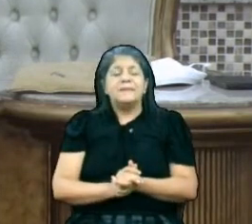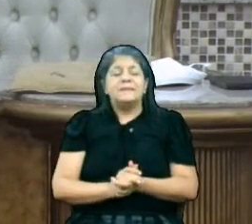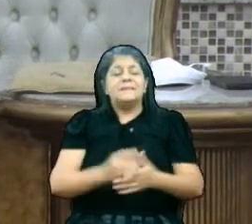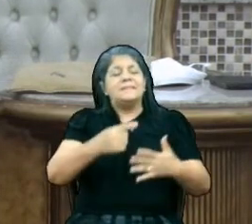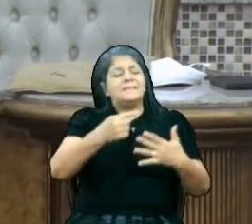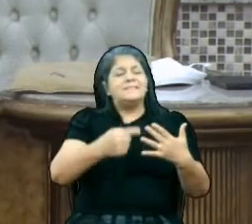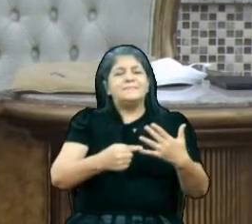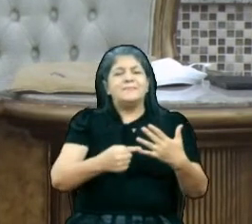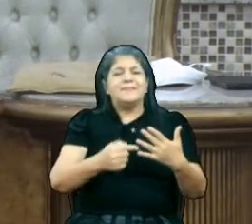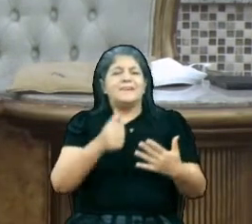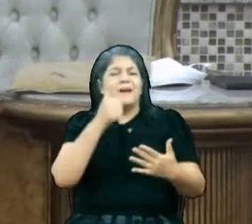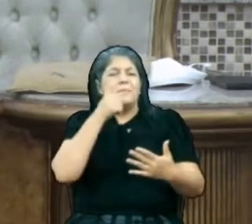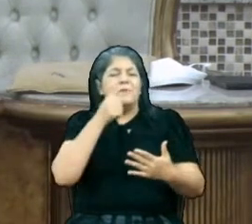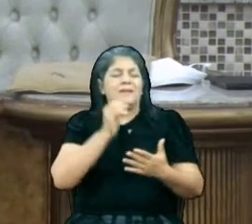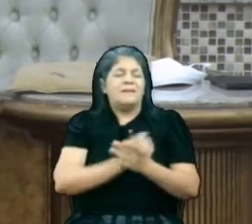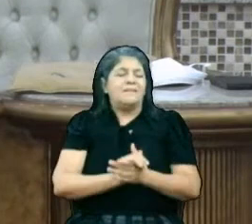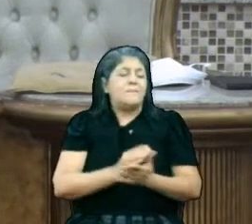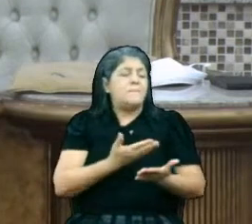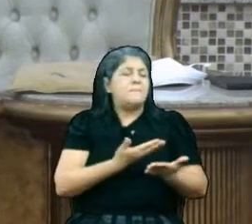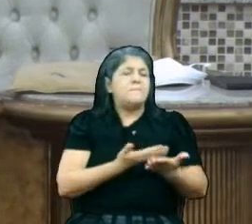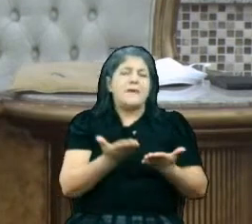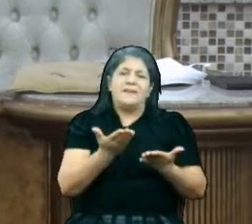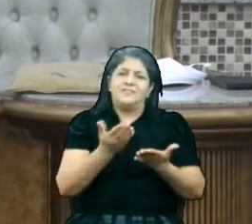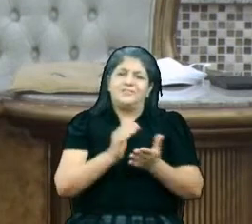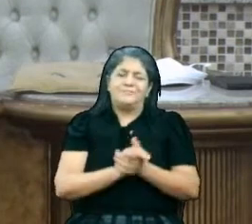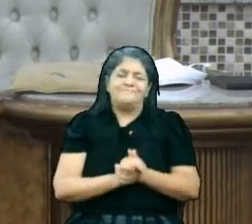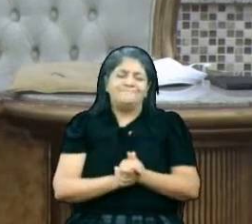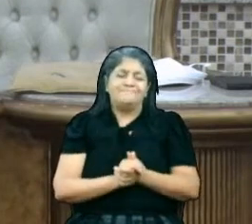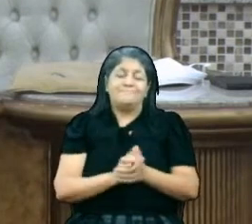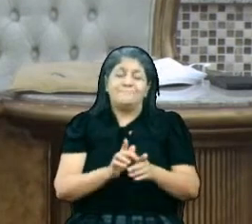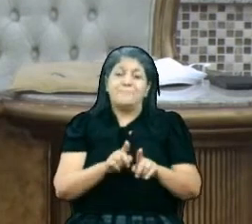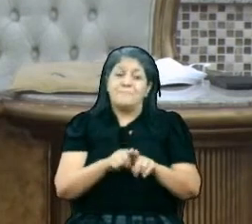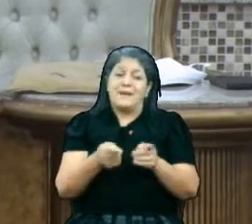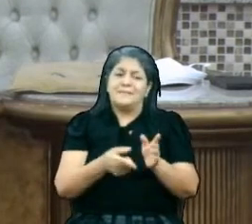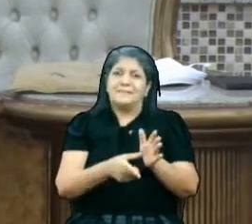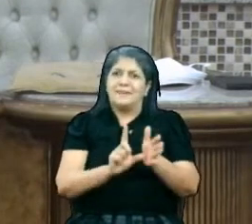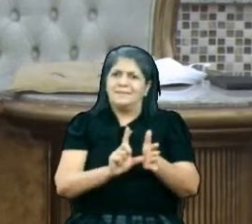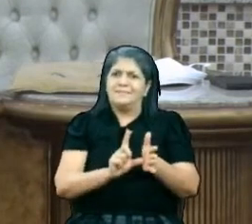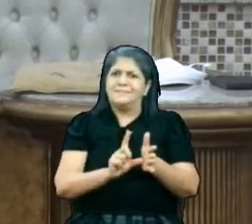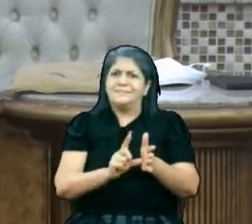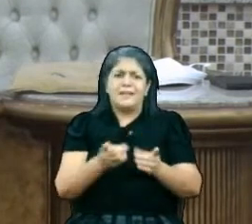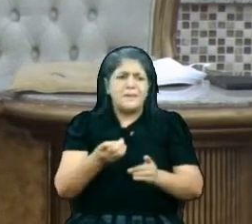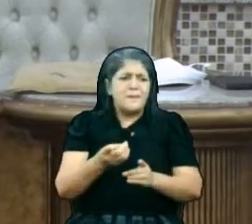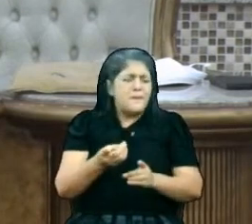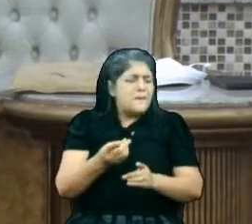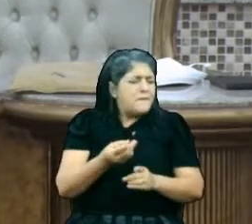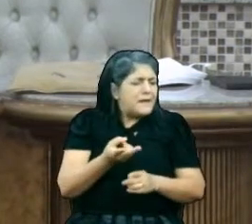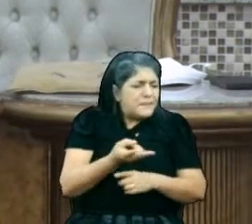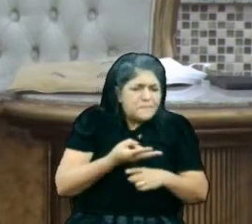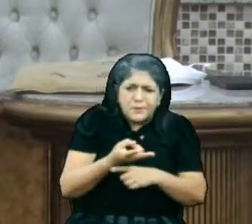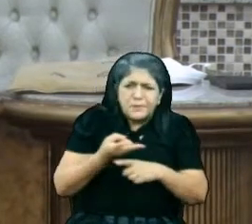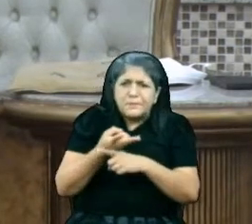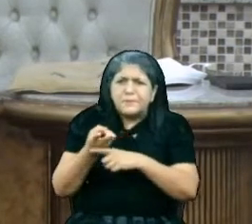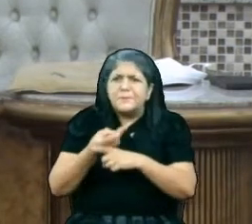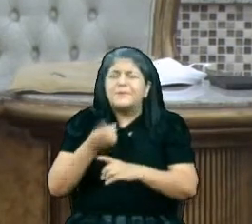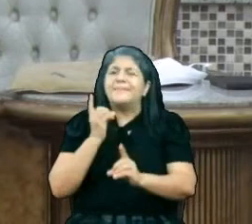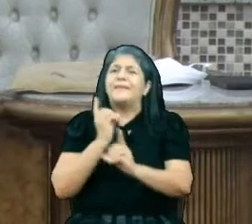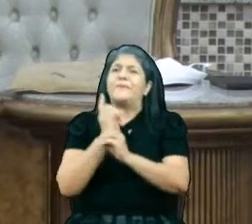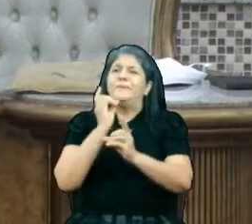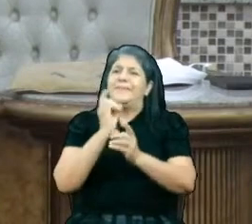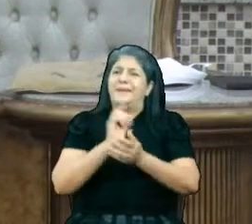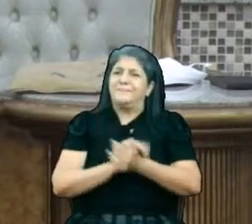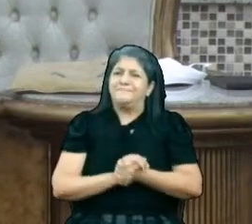e não varga casa Qual a primeira lição que nós e aqui nesta parábola que o senhor Jesus